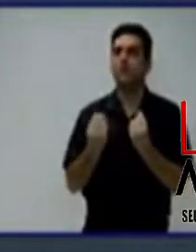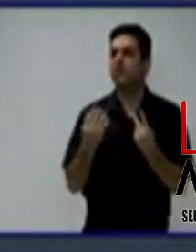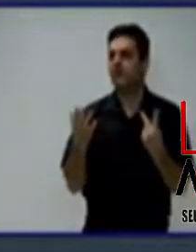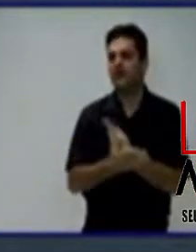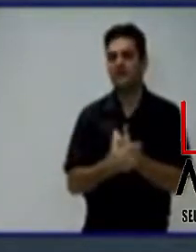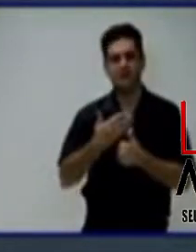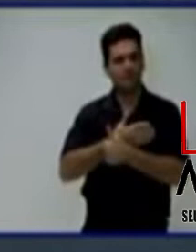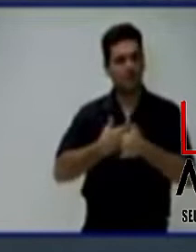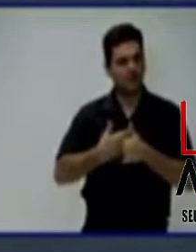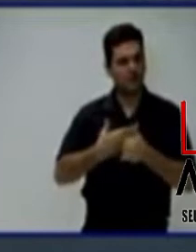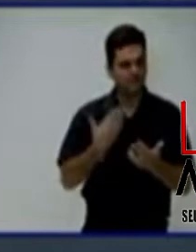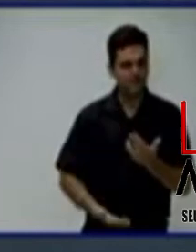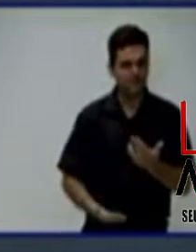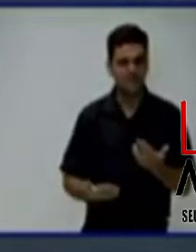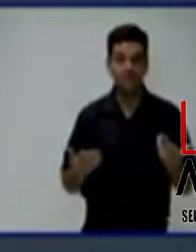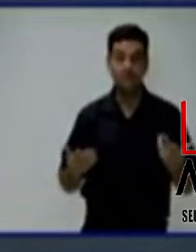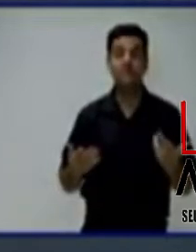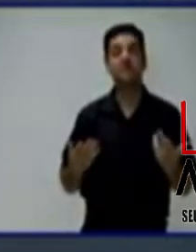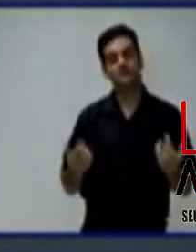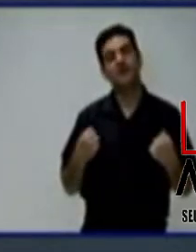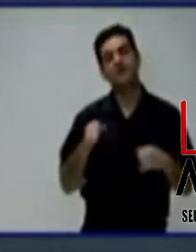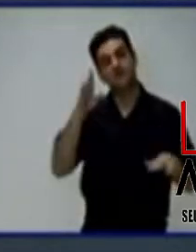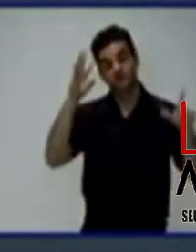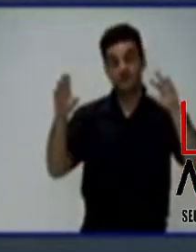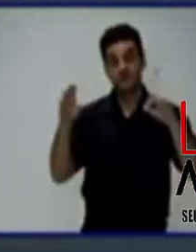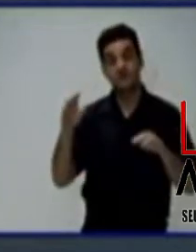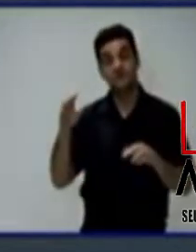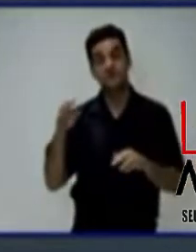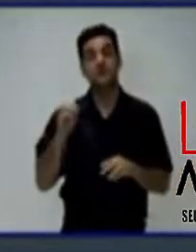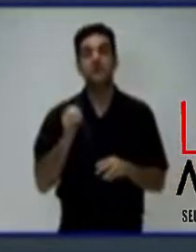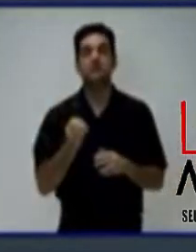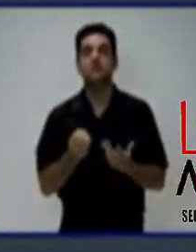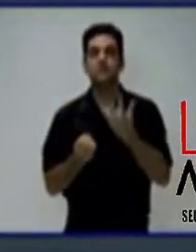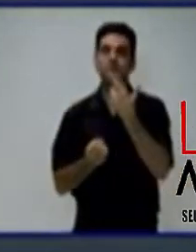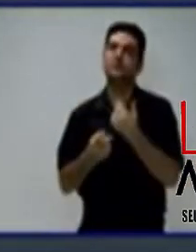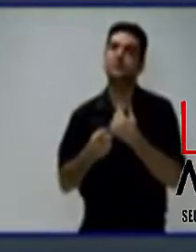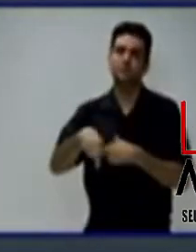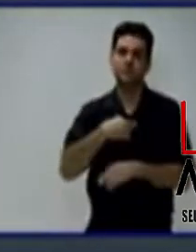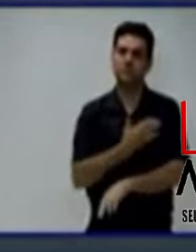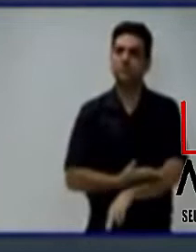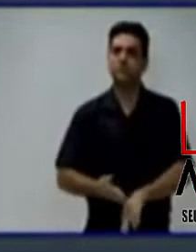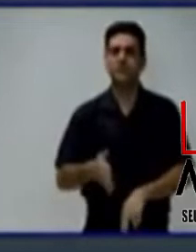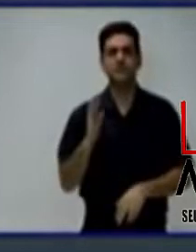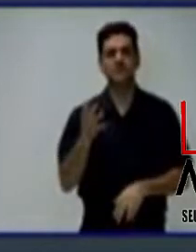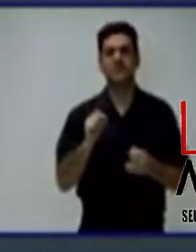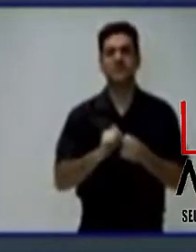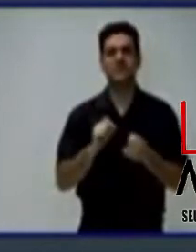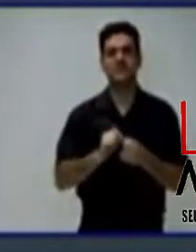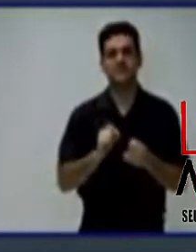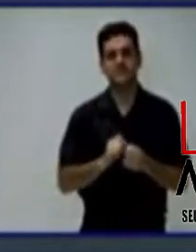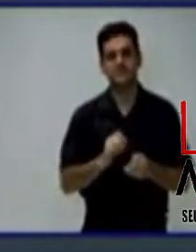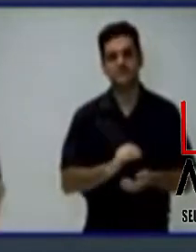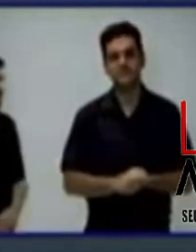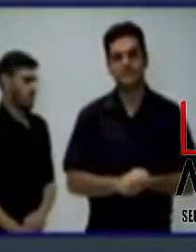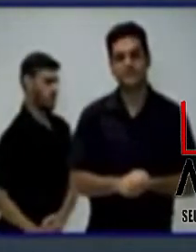moralidade administrativa e da probidade, na linha do que, de certa forma, já fizemos em relação às